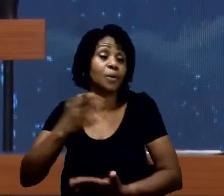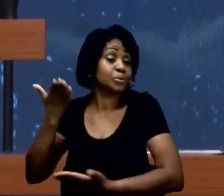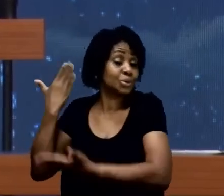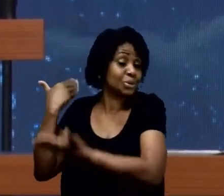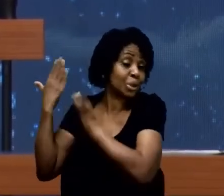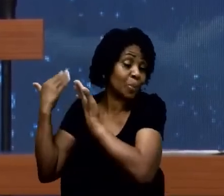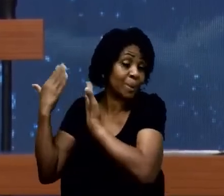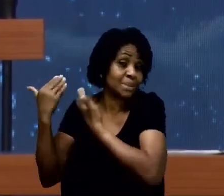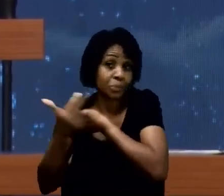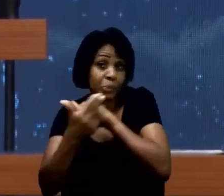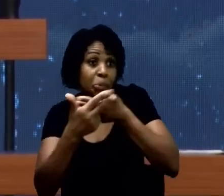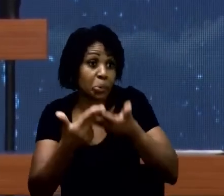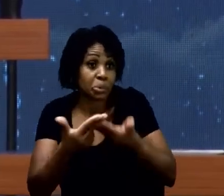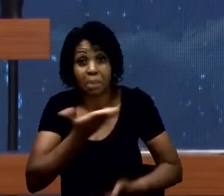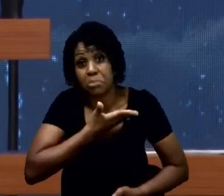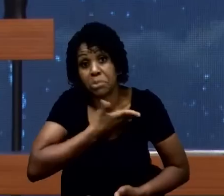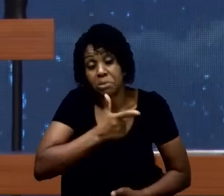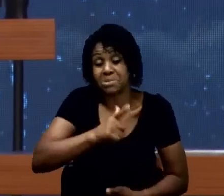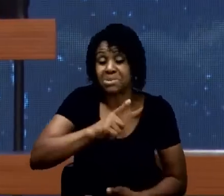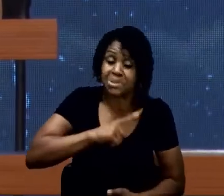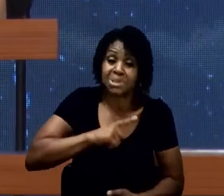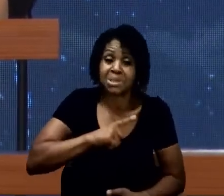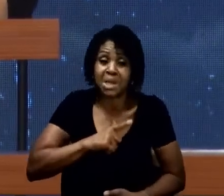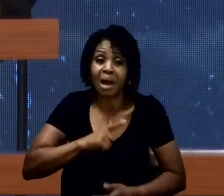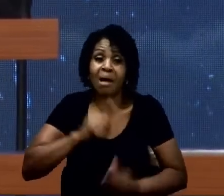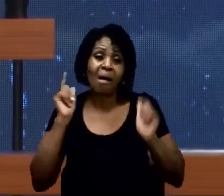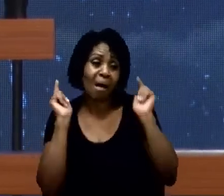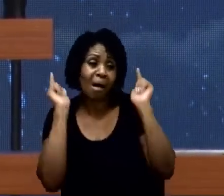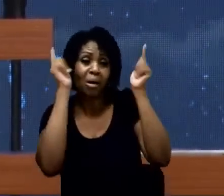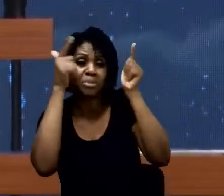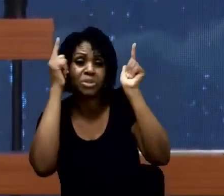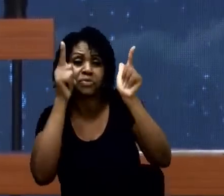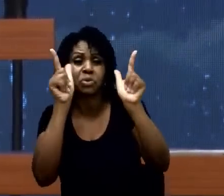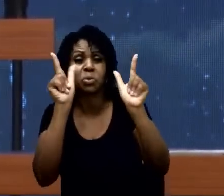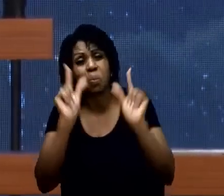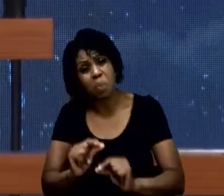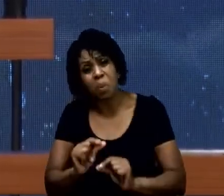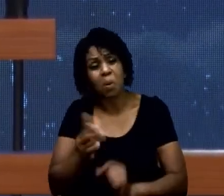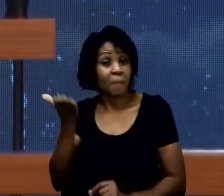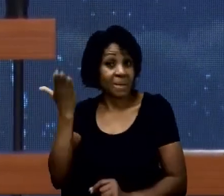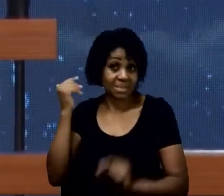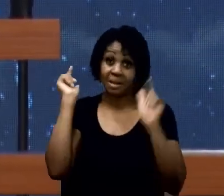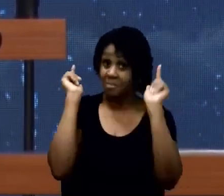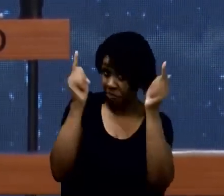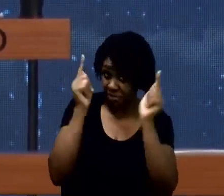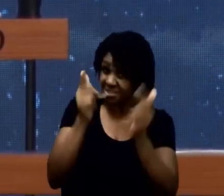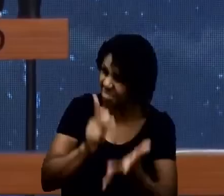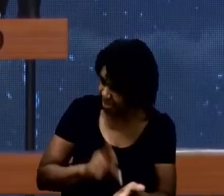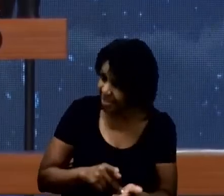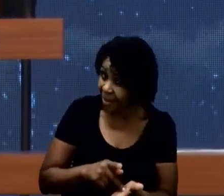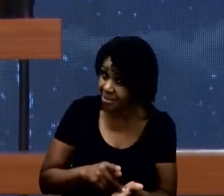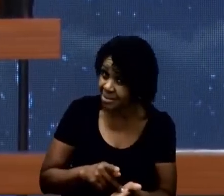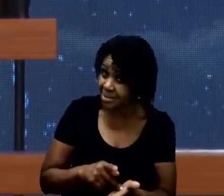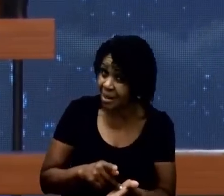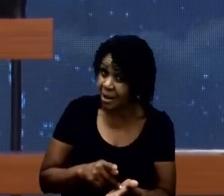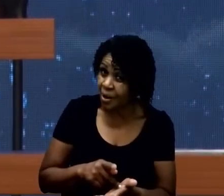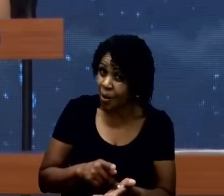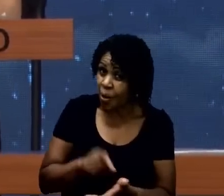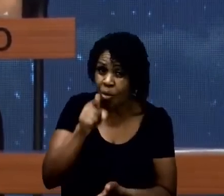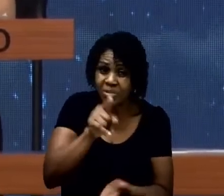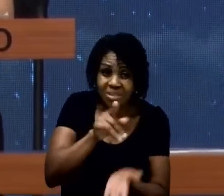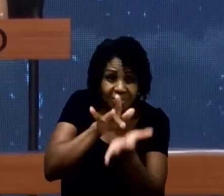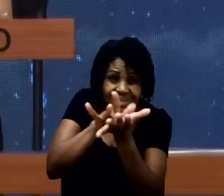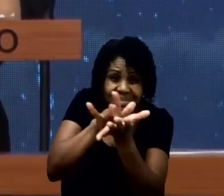eu estou com poucos amigos. Eu tinha tantos amigos. Ah, eu me divirto pouco. Eu me divertia tanto. Será que você se divertia? Ou você estava se...